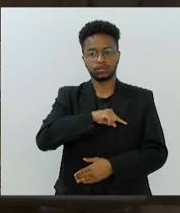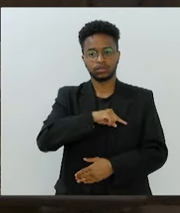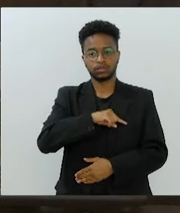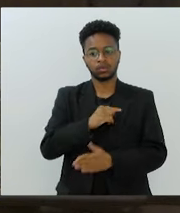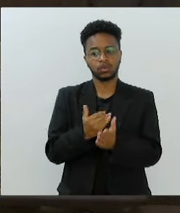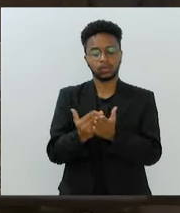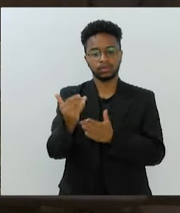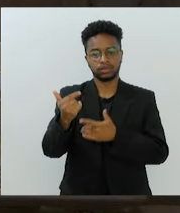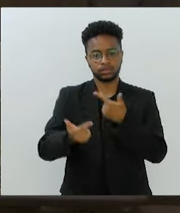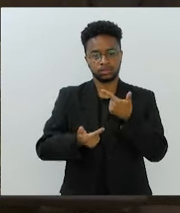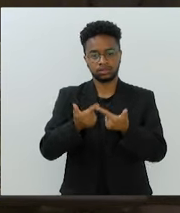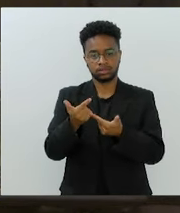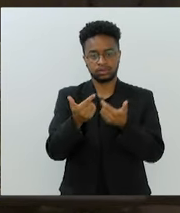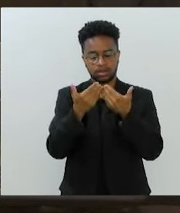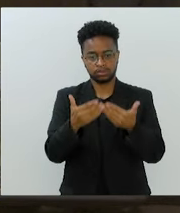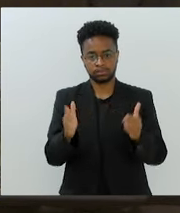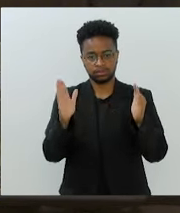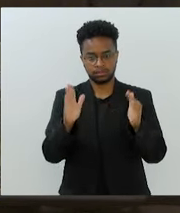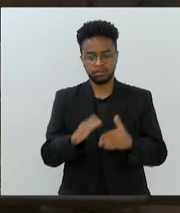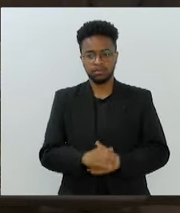trabalhos. Além